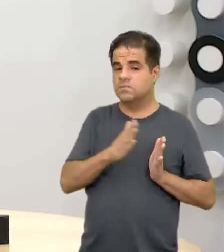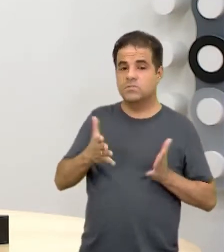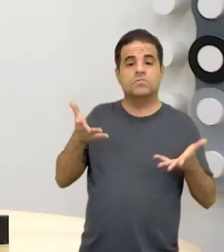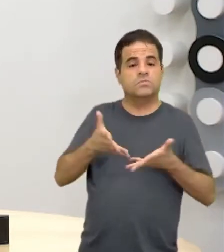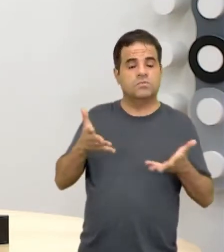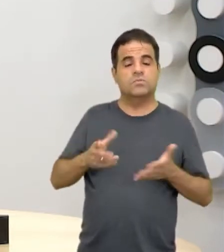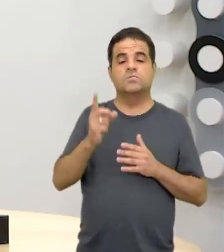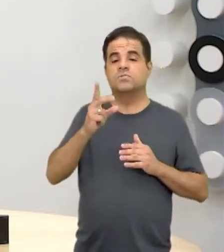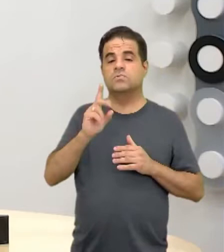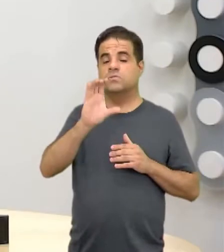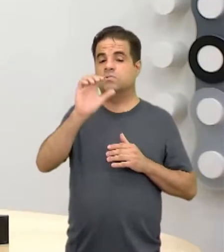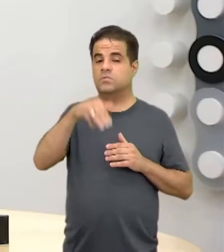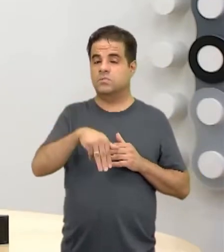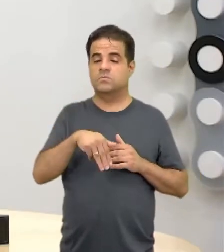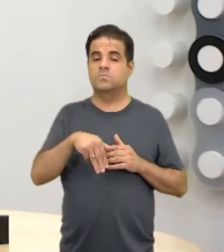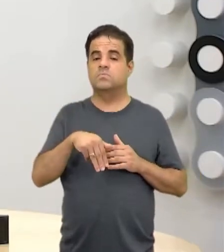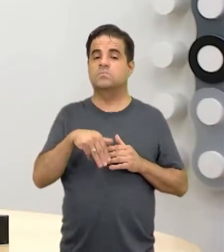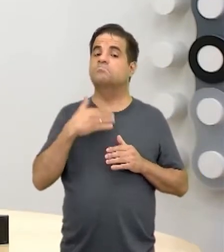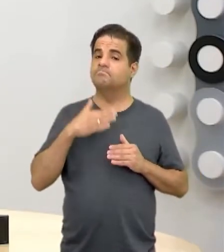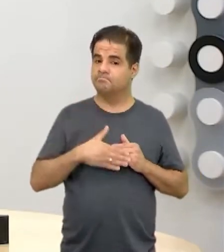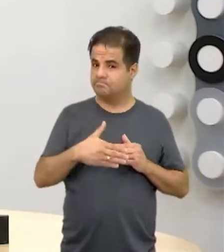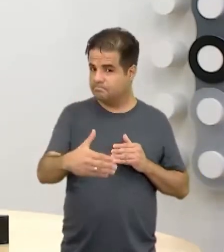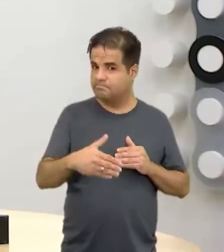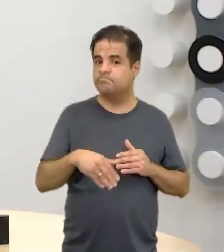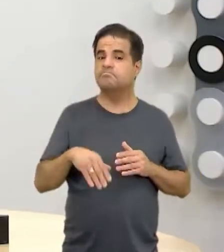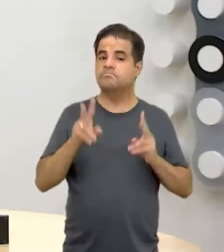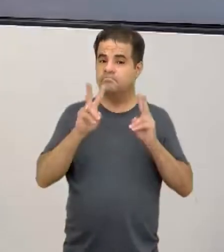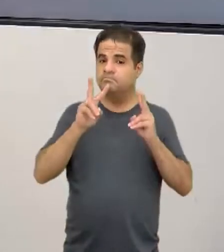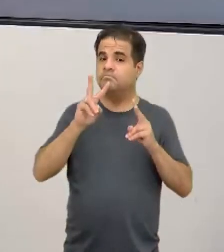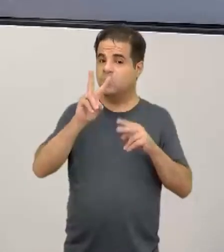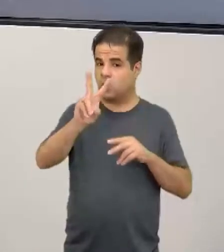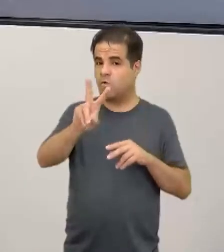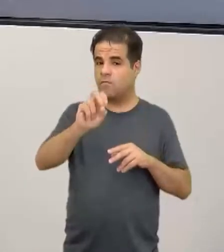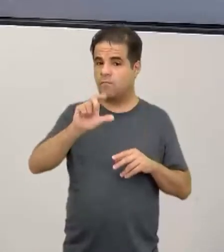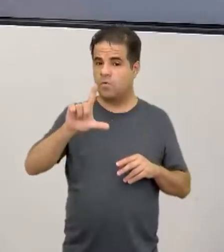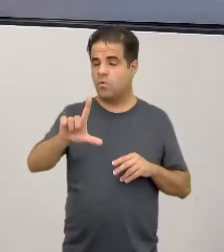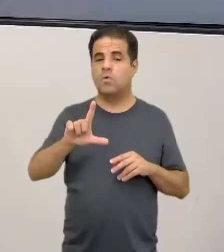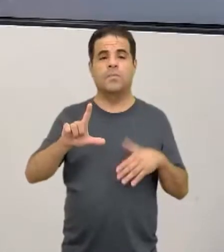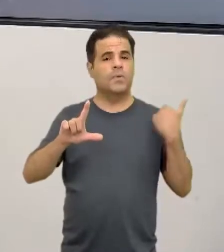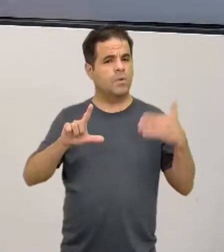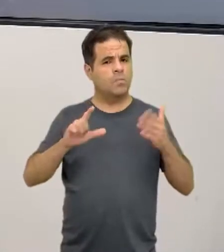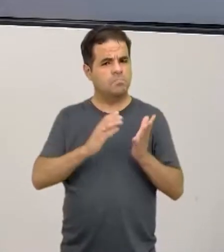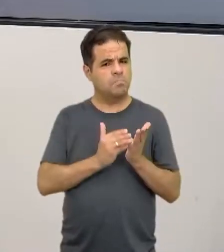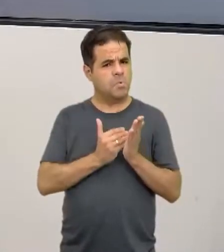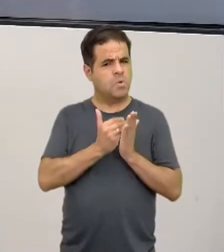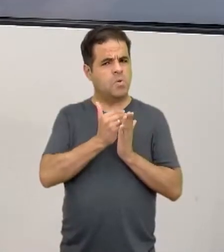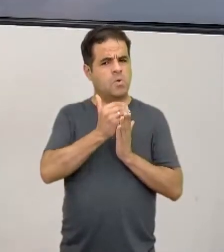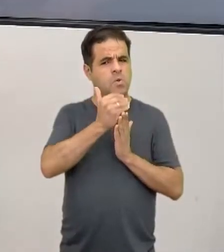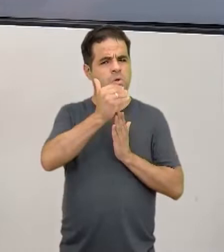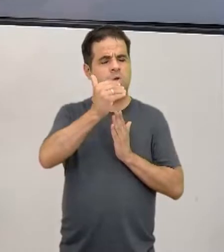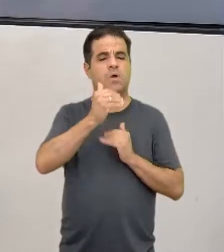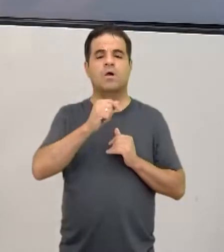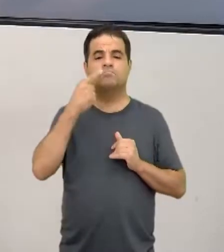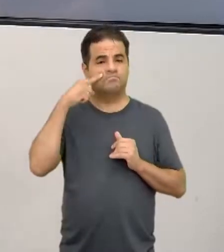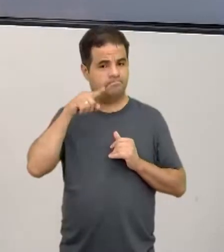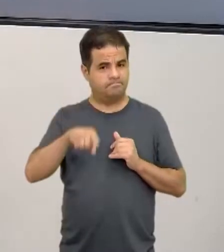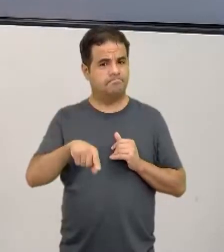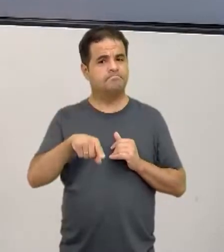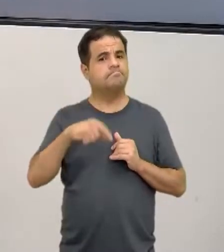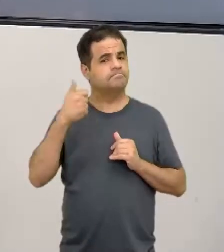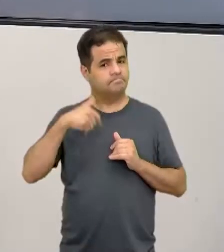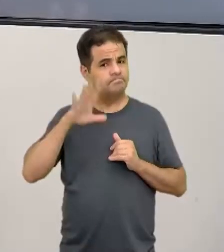hoje é 12 centímetros cúbicos o tamanho do nosso cérebro. Exatamente. Volume Então, do- olha só o volume, né? Como que aumentou. E olha só que Diminuiu, bacana.